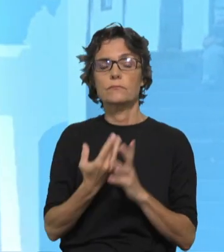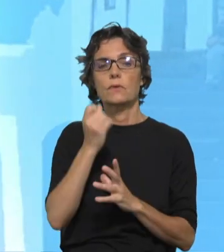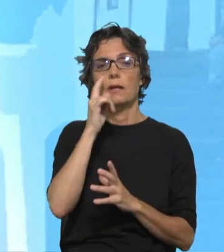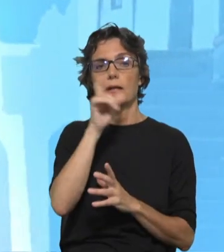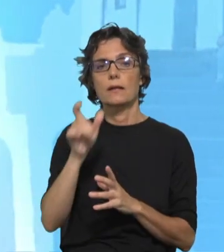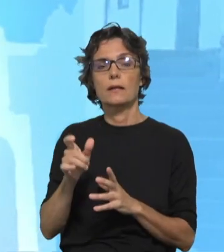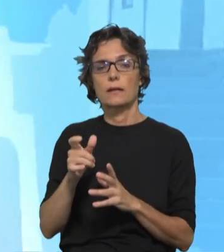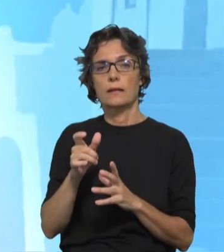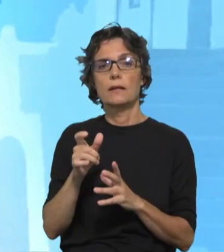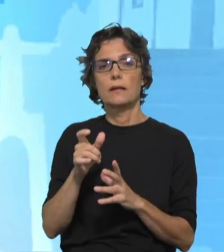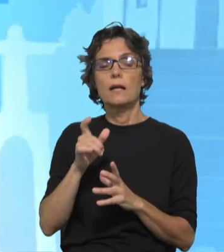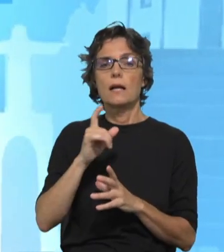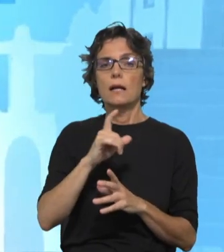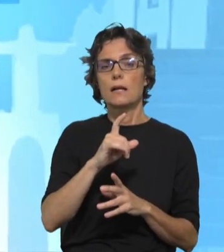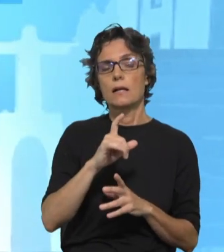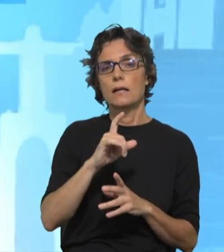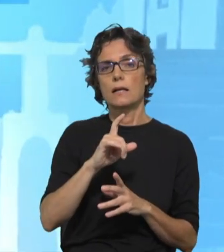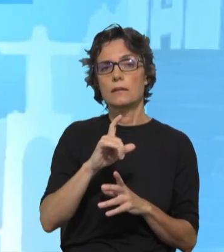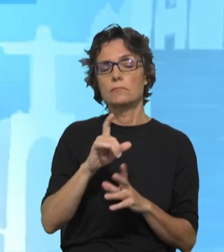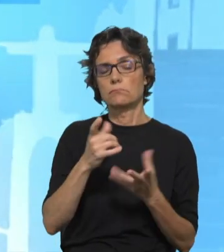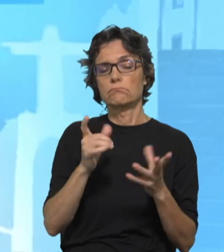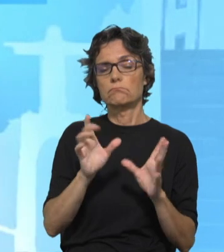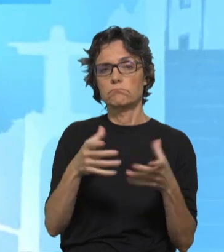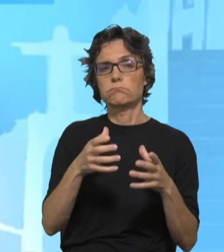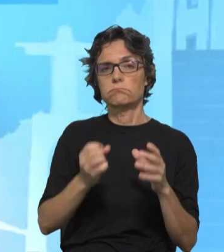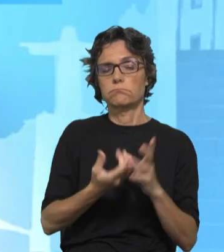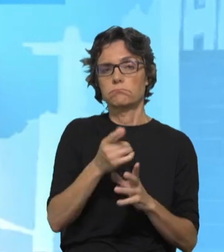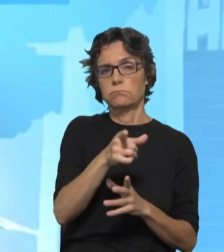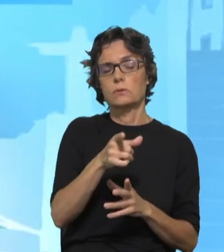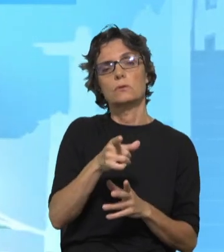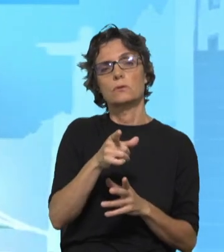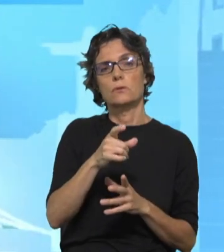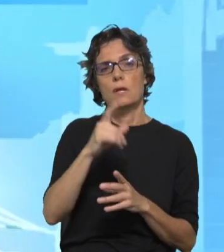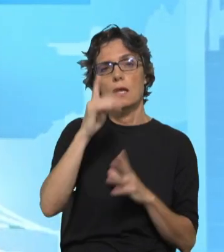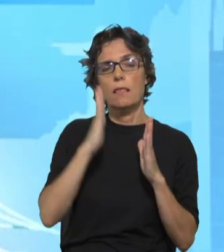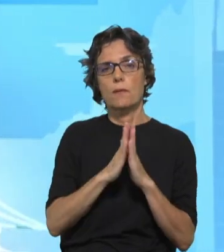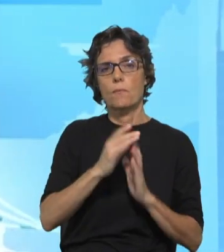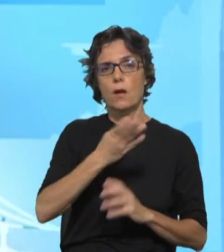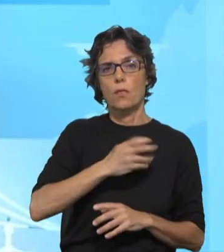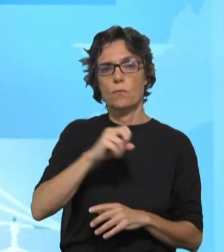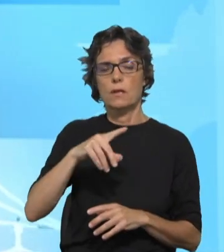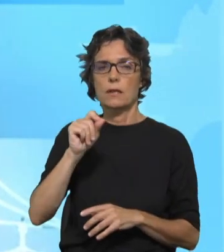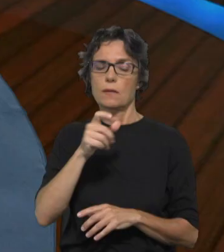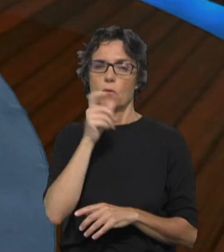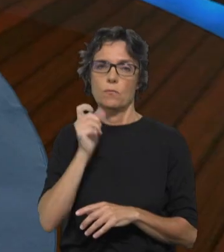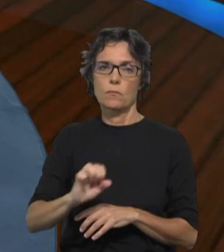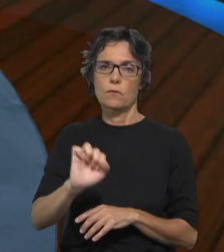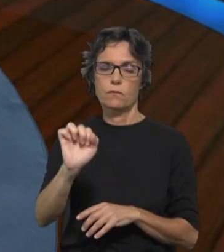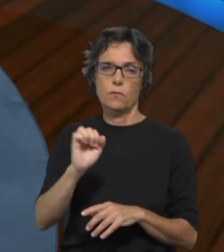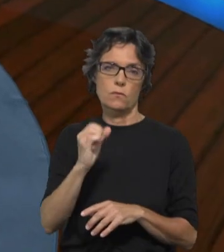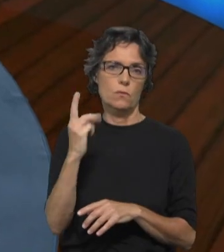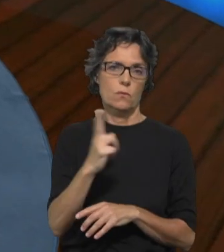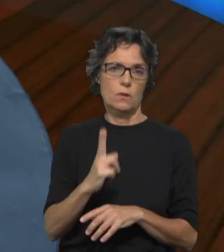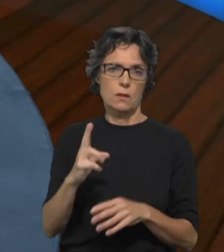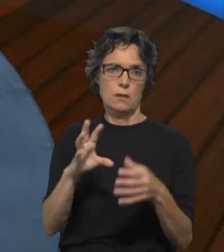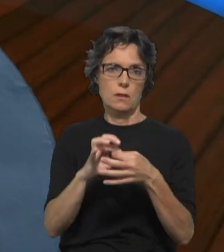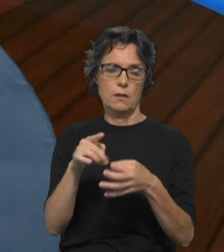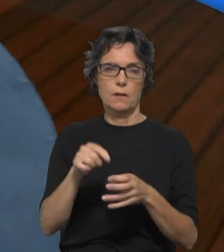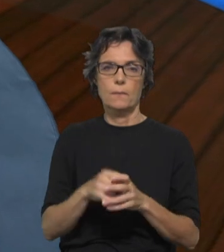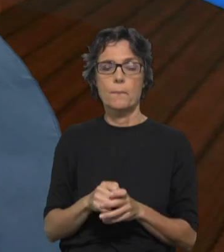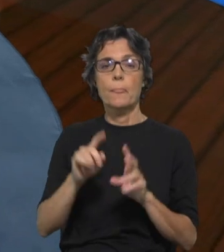Dominicanas de Santa Catarina de Sena e também este compromisso com a Jornada Mundial da Juventude. E começava, se calhar, por